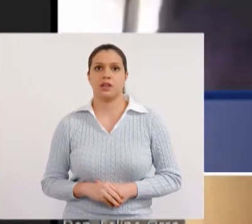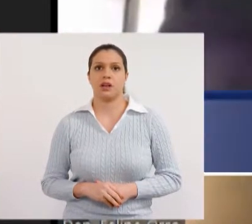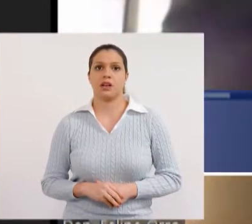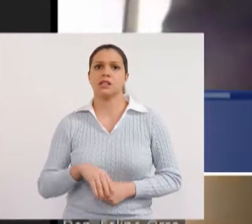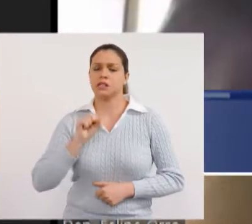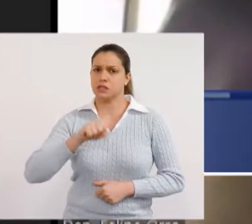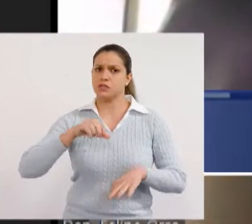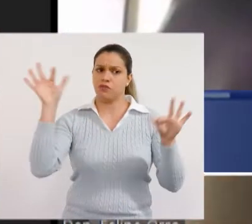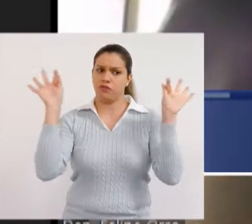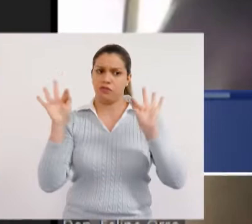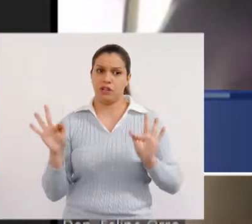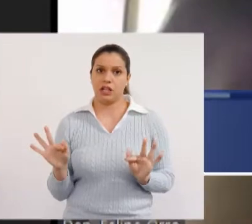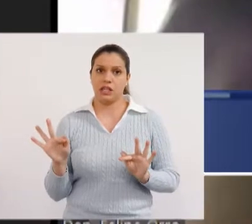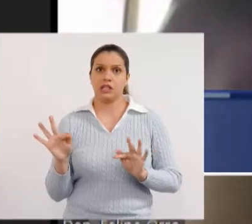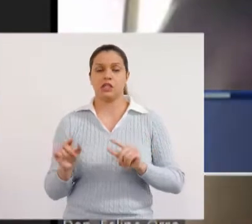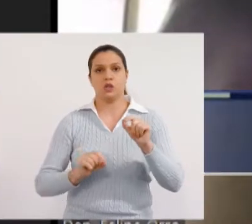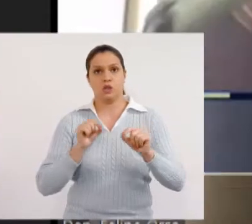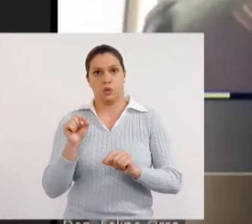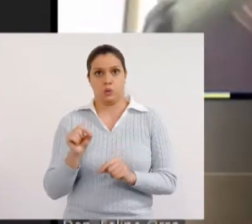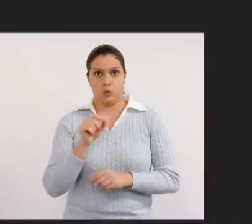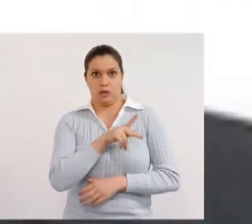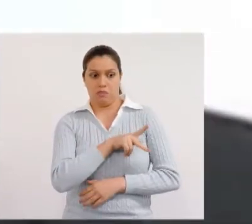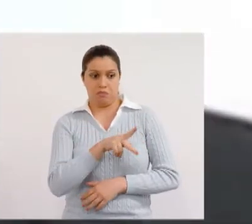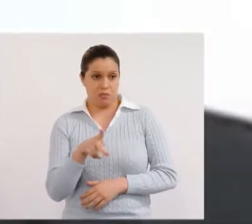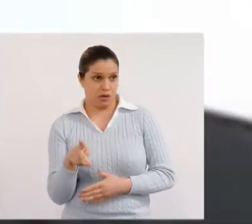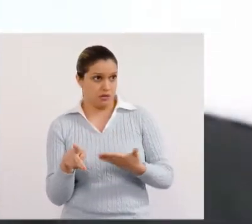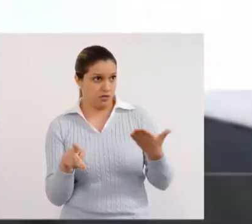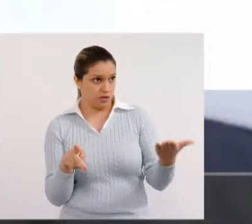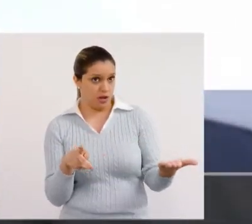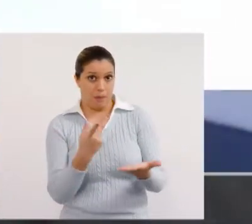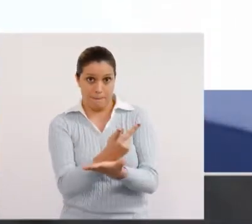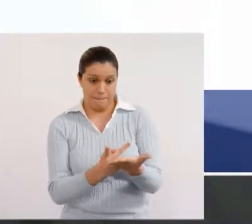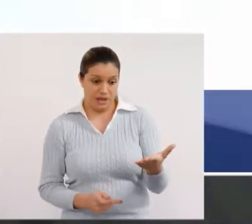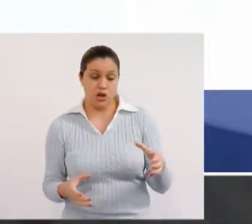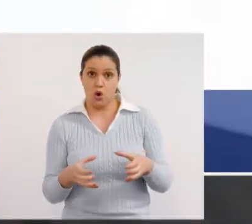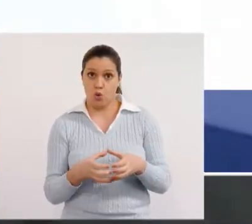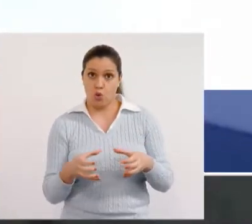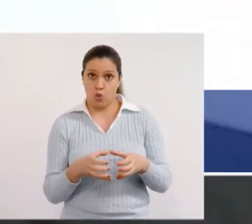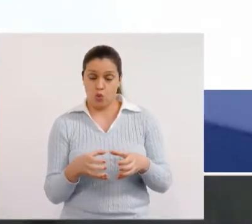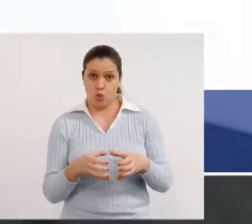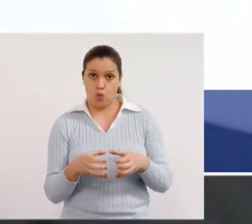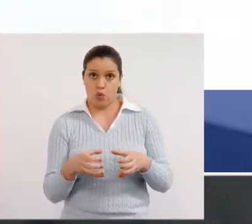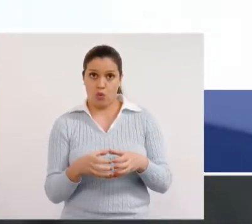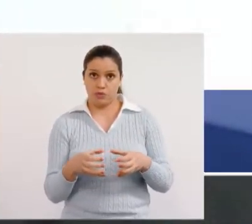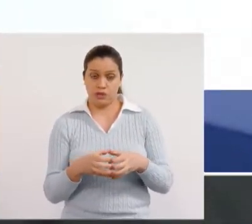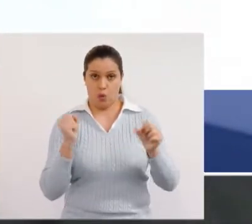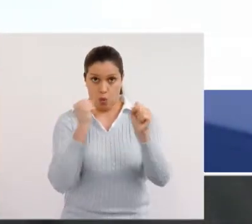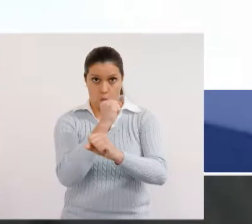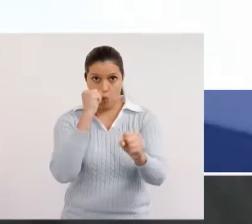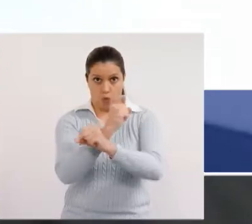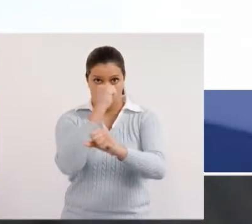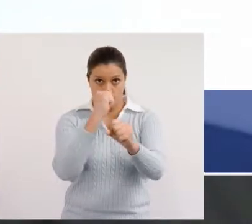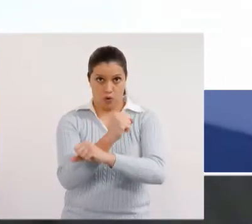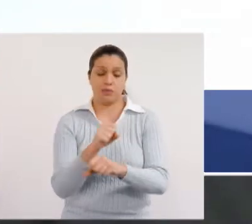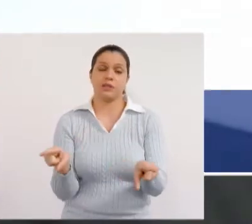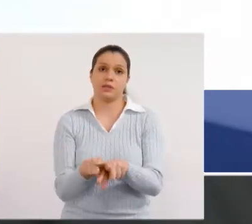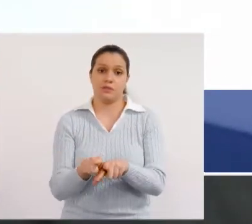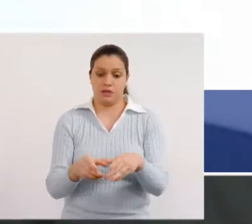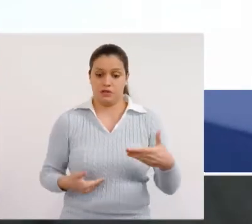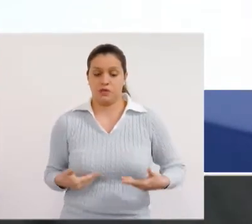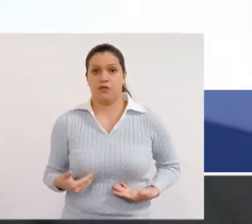presidente, foi com muita satisfação que eu fiz o parecer na Comissão de Obras e